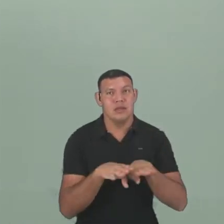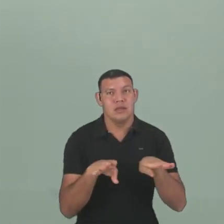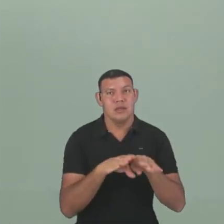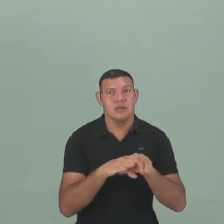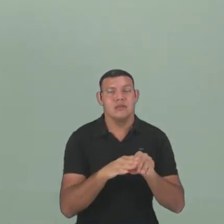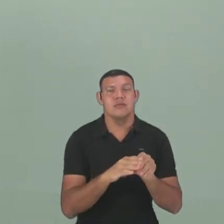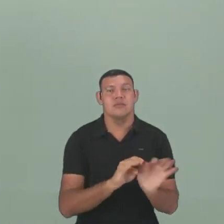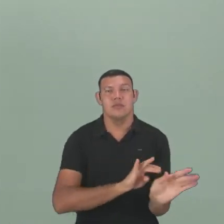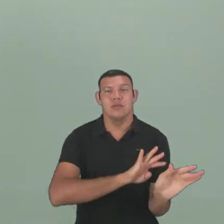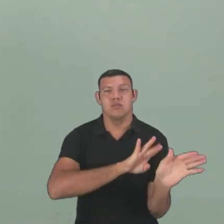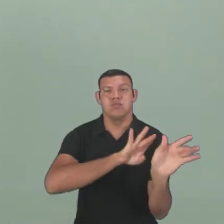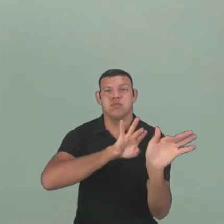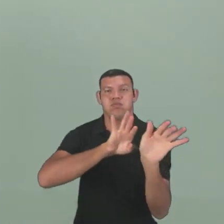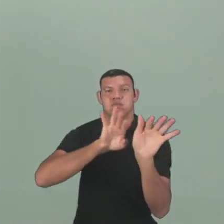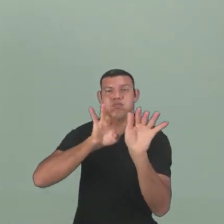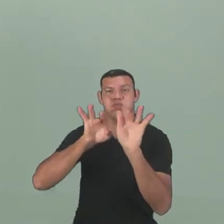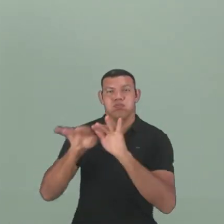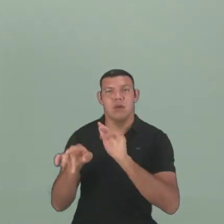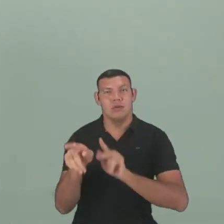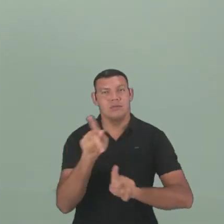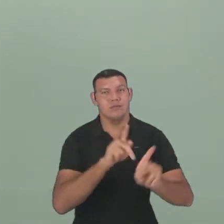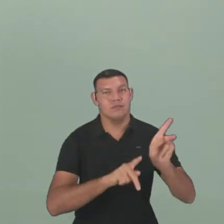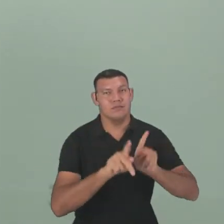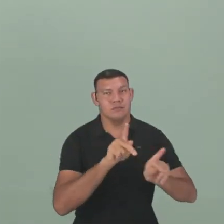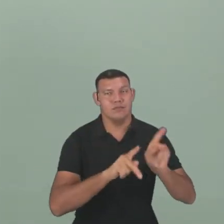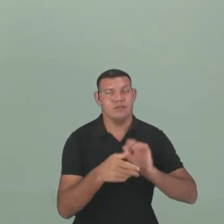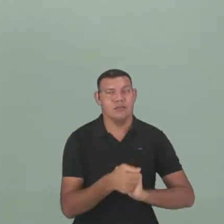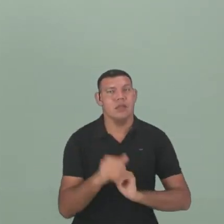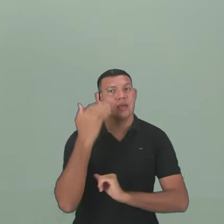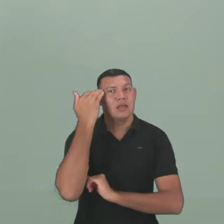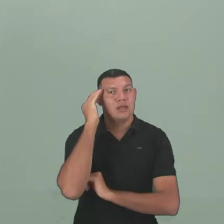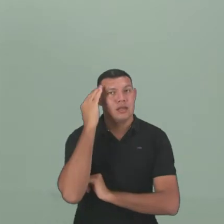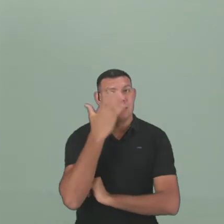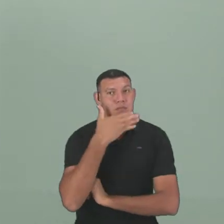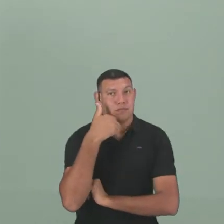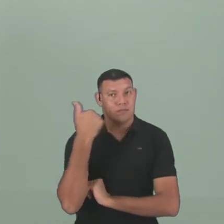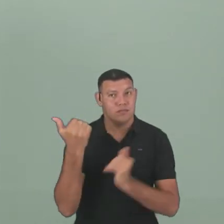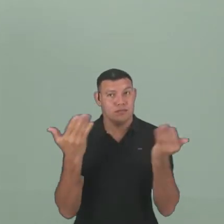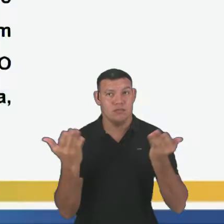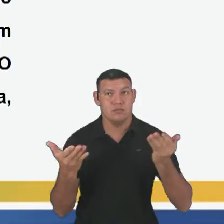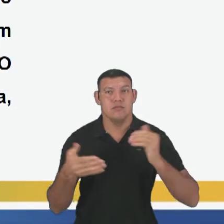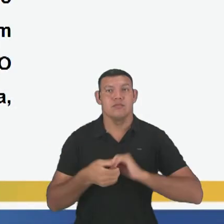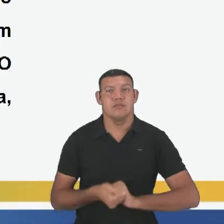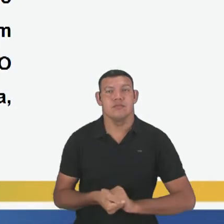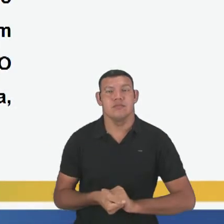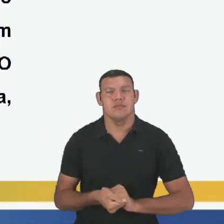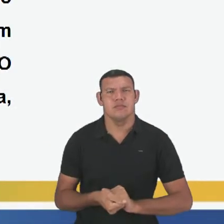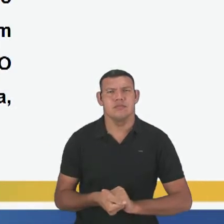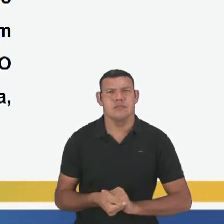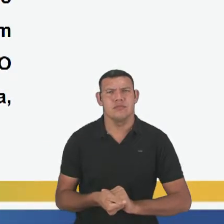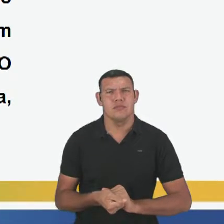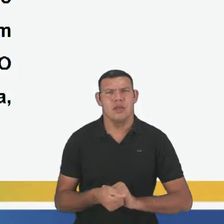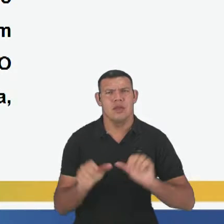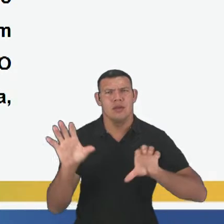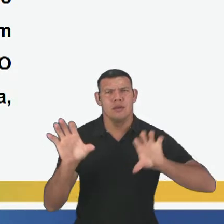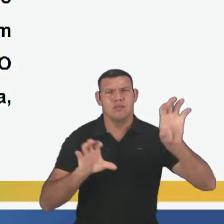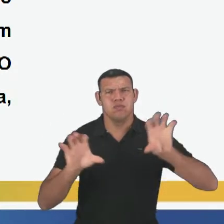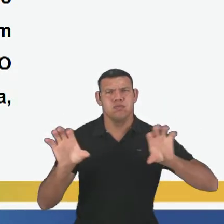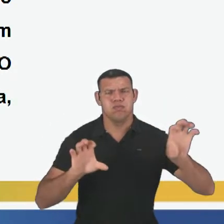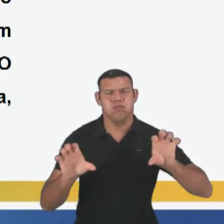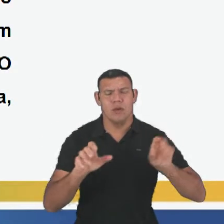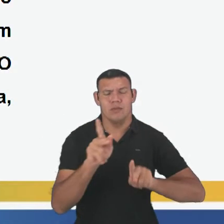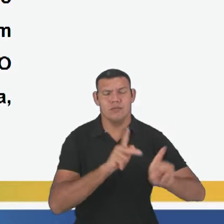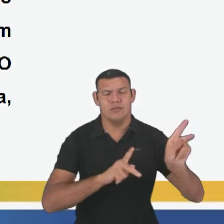deslocamentos populacionais. Então vamos entender um pouco disso. Vem comigo. Distribuição da população mundial. A